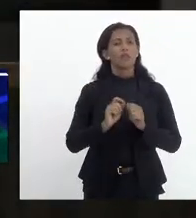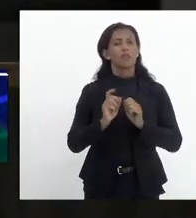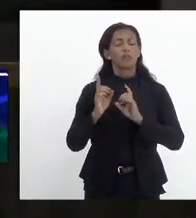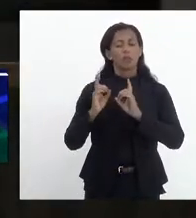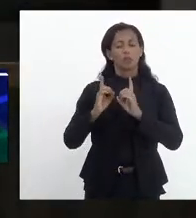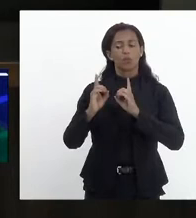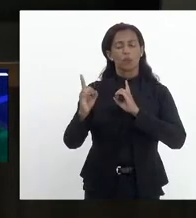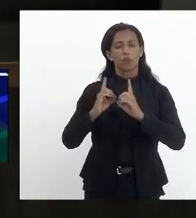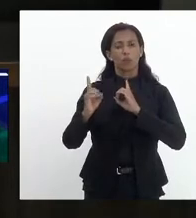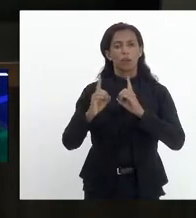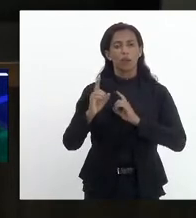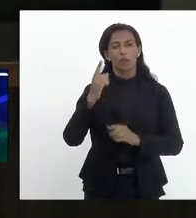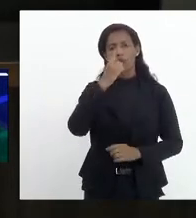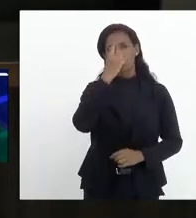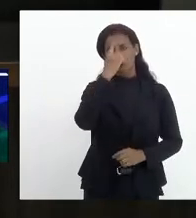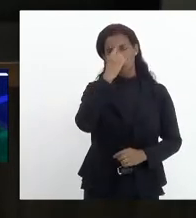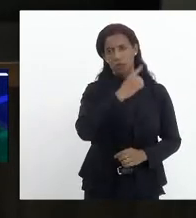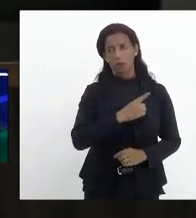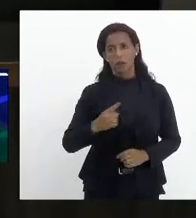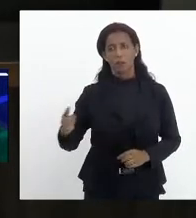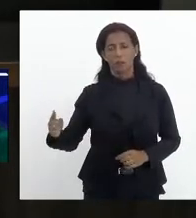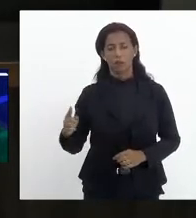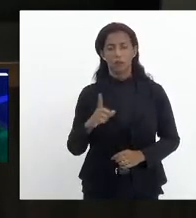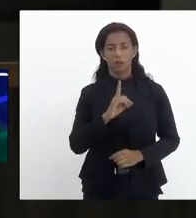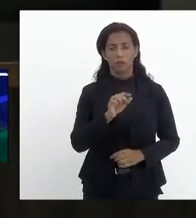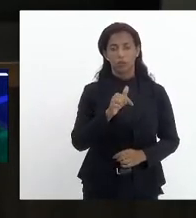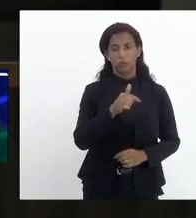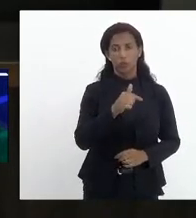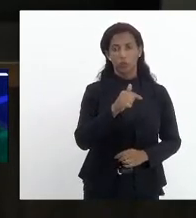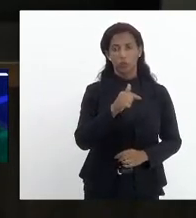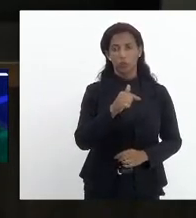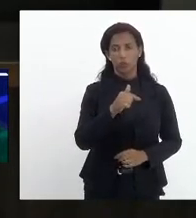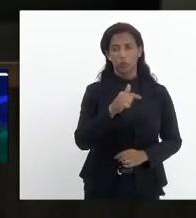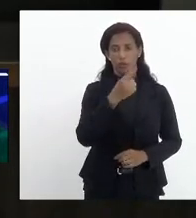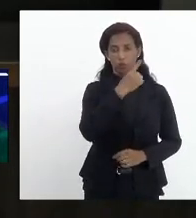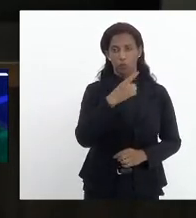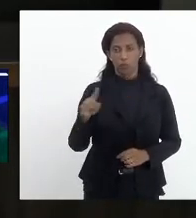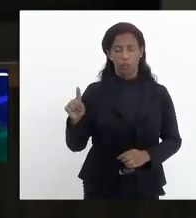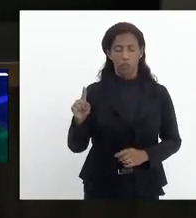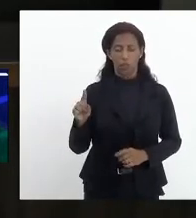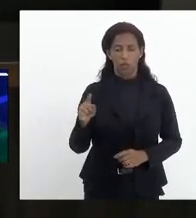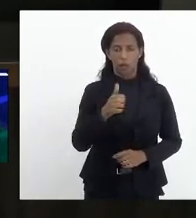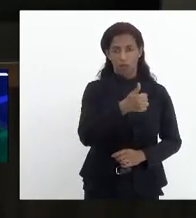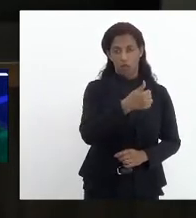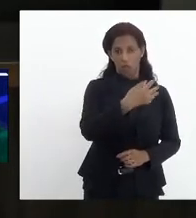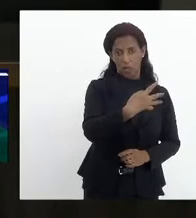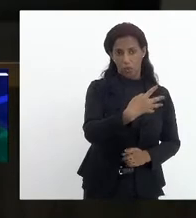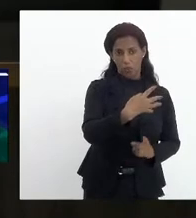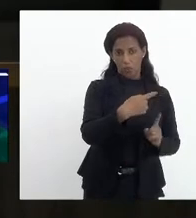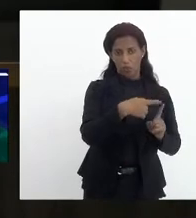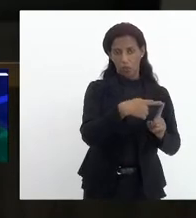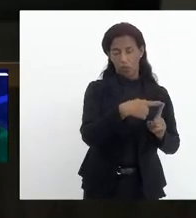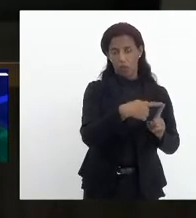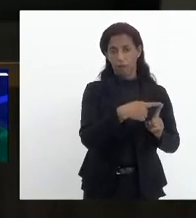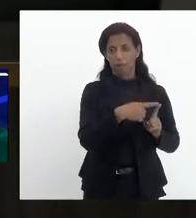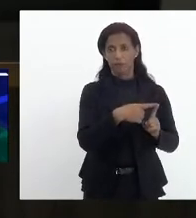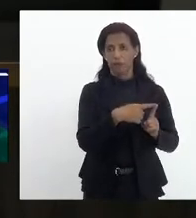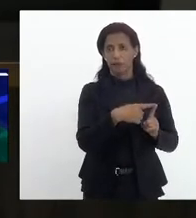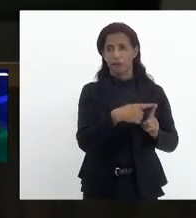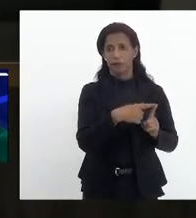na semana do dia 7, perdão, na semana do 14